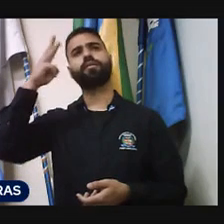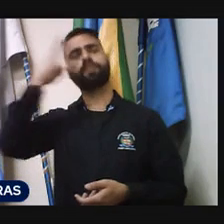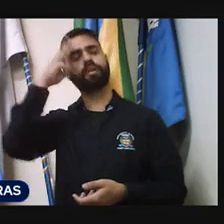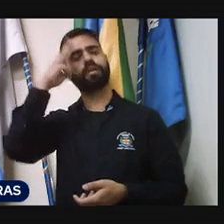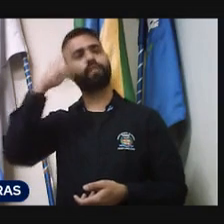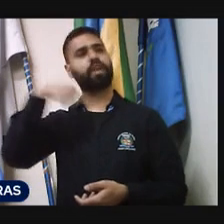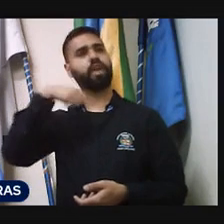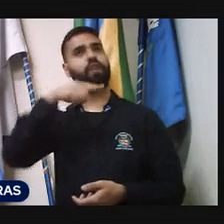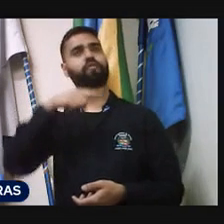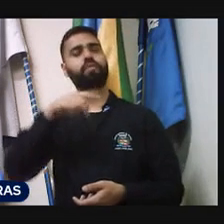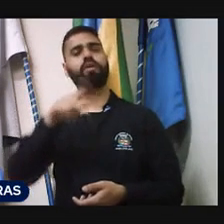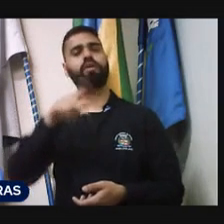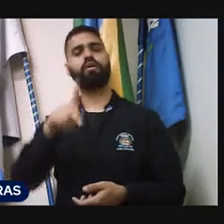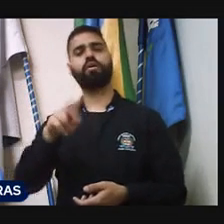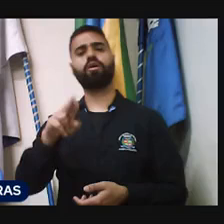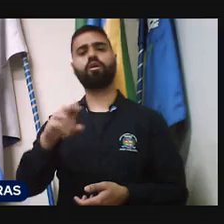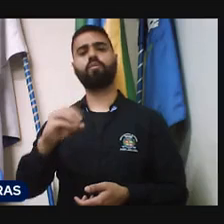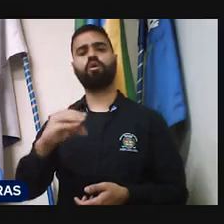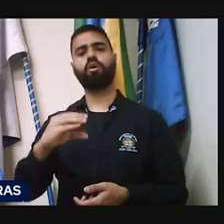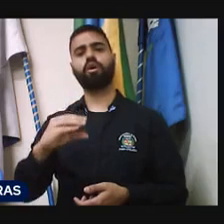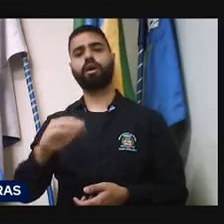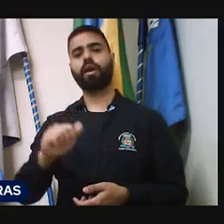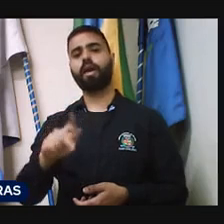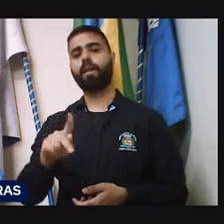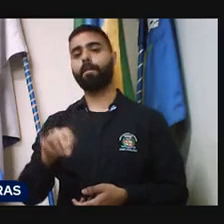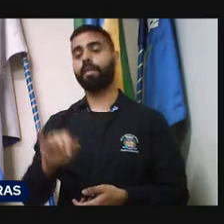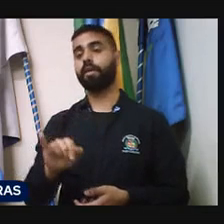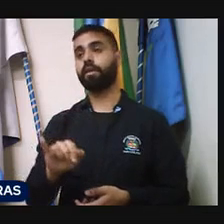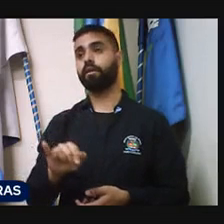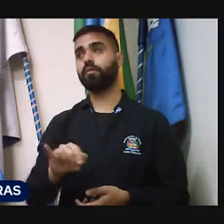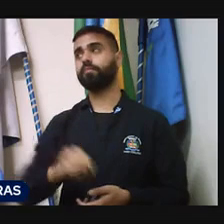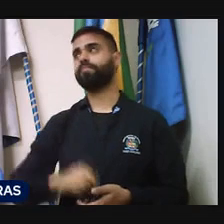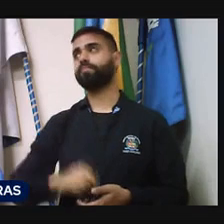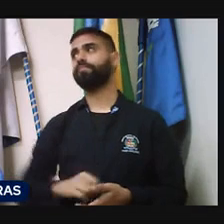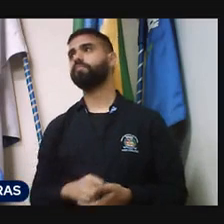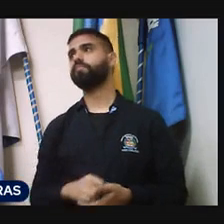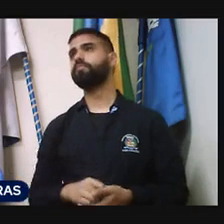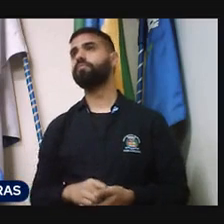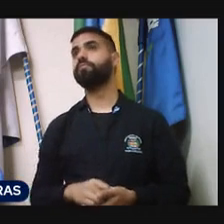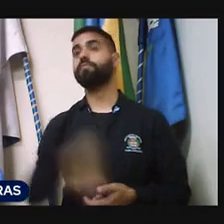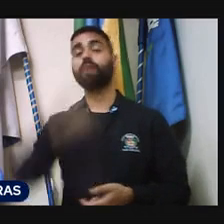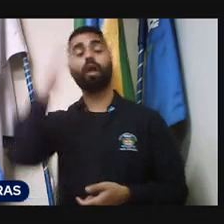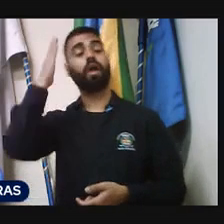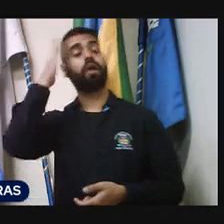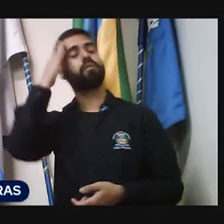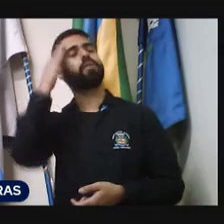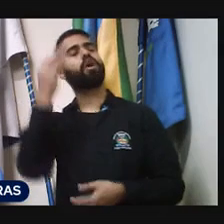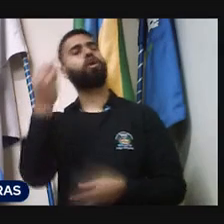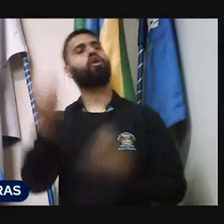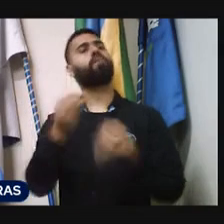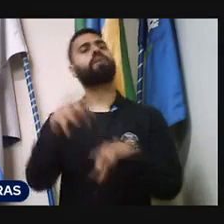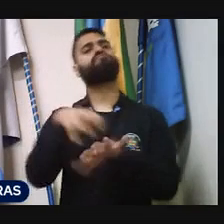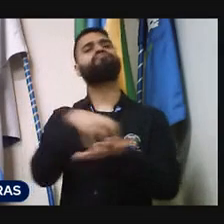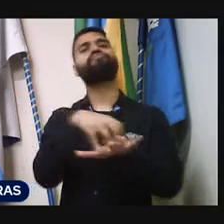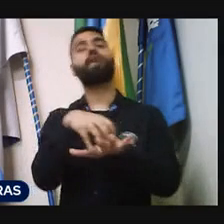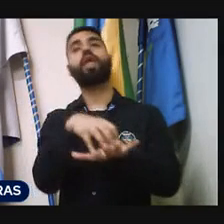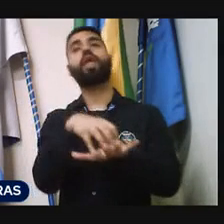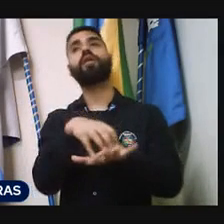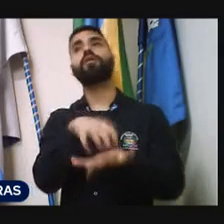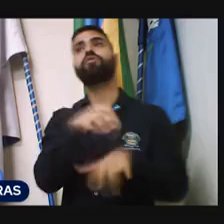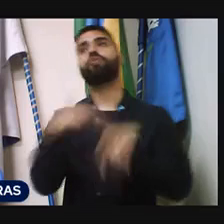disso pelo próprio é um programa de avaliação do serviço de turismo promovido pela BH